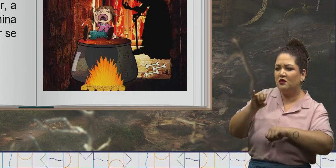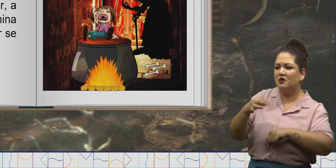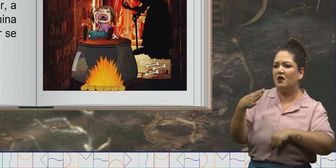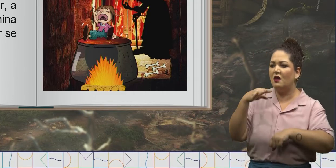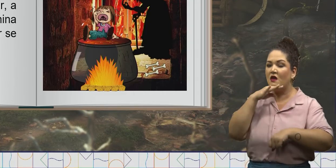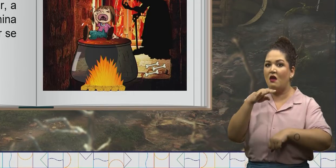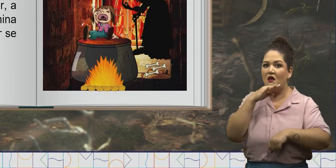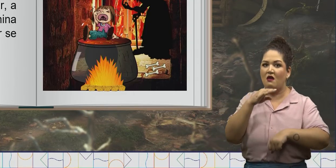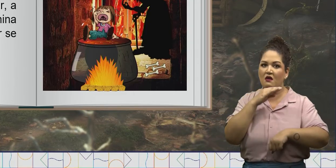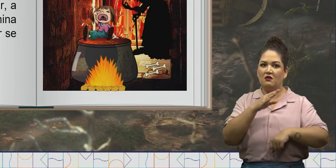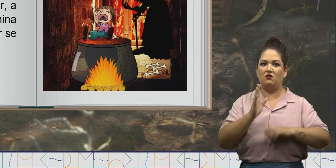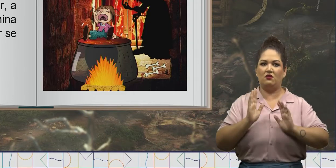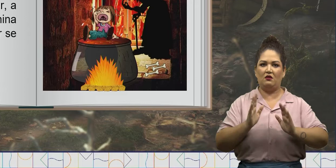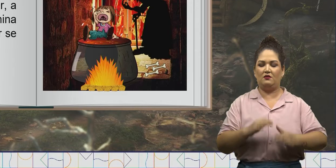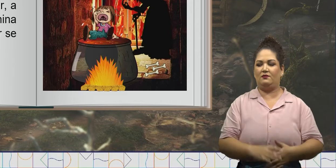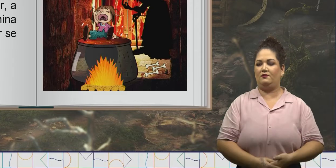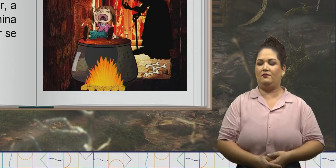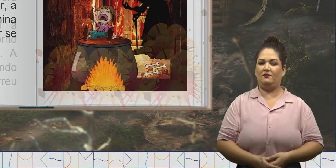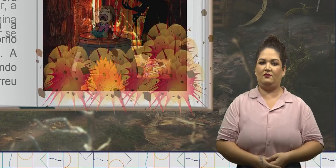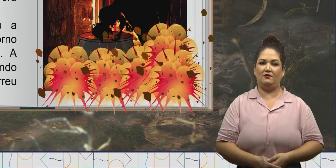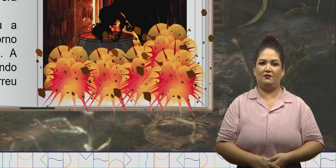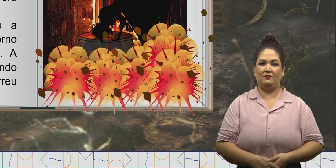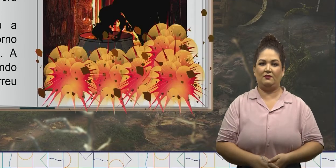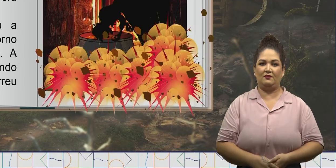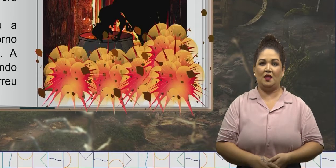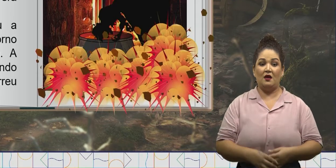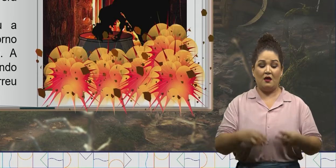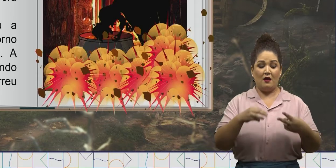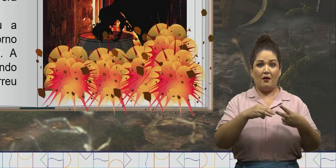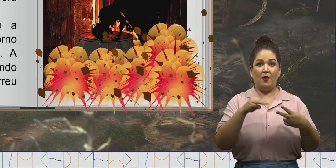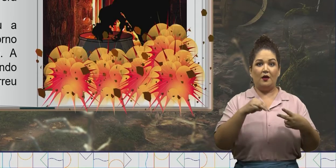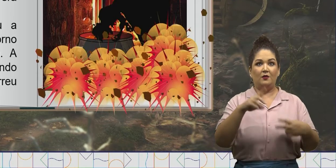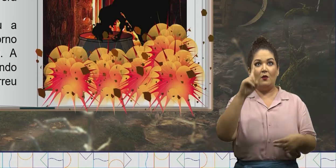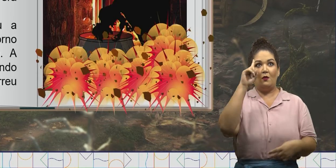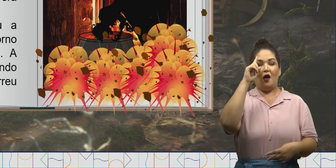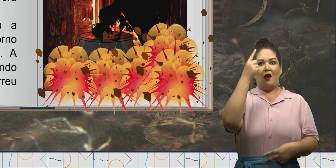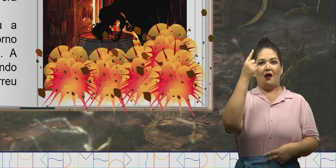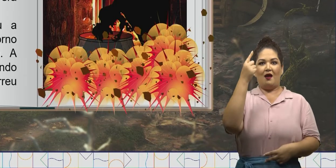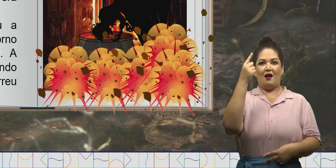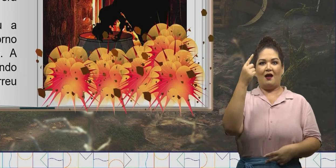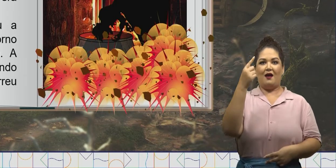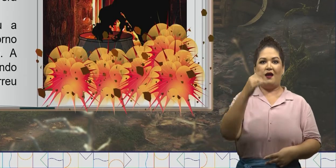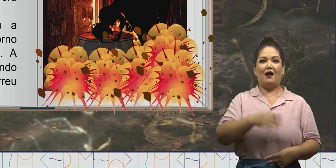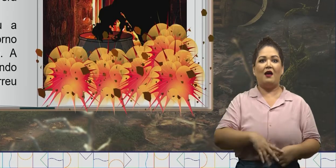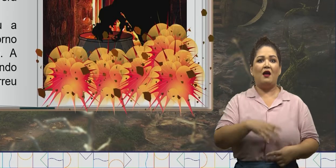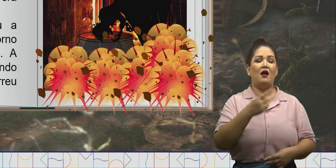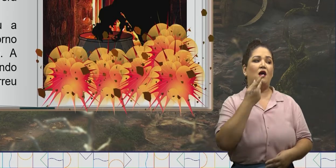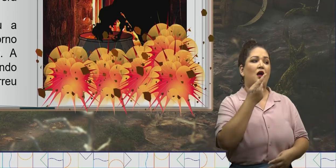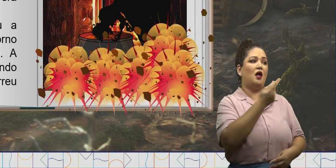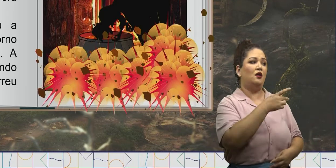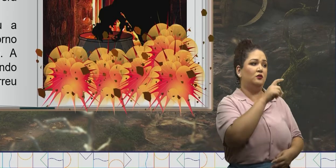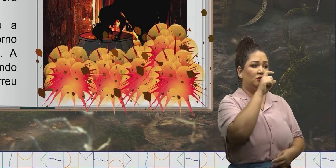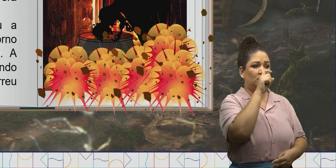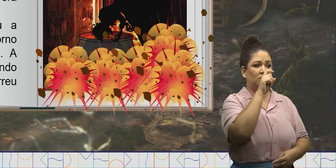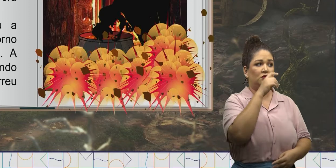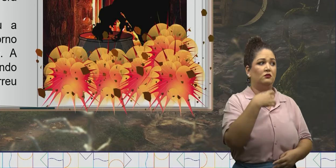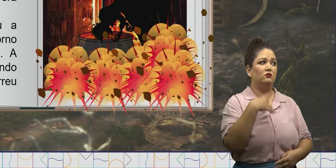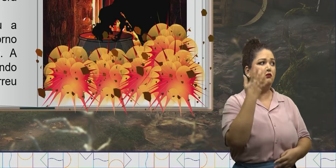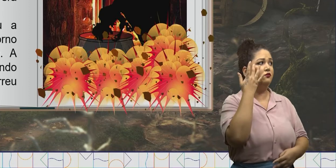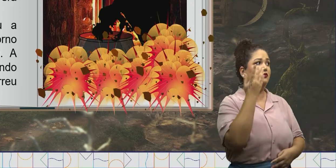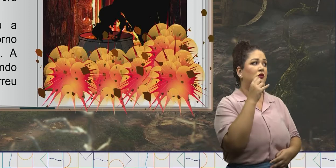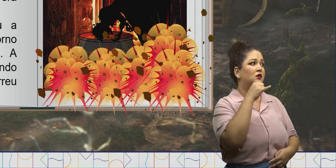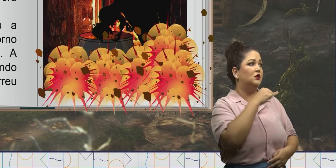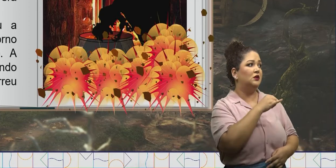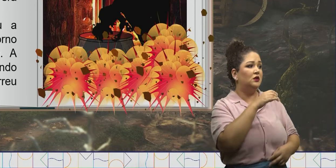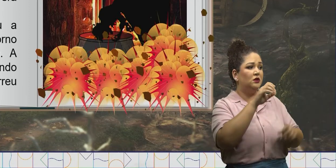se estava bem quente. Maria teve uma ideia e disse para a bruxa que não